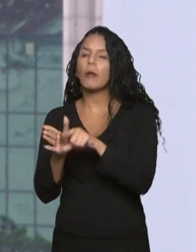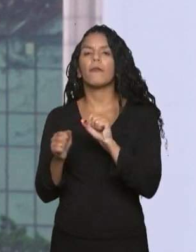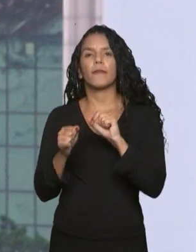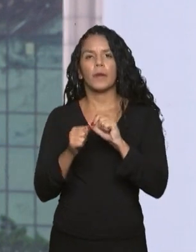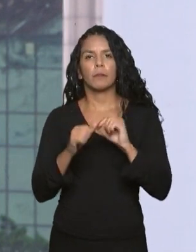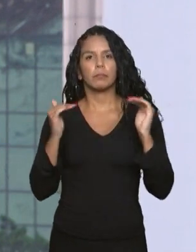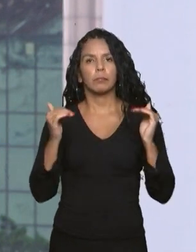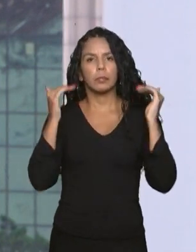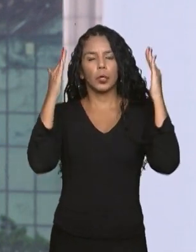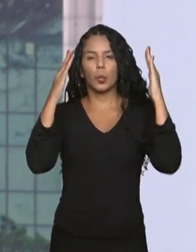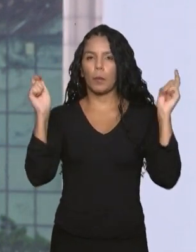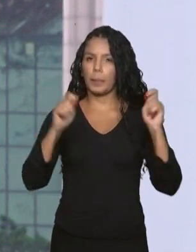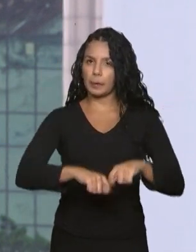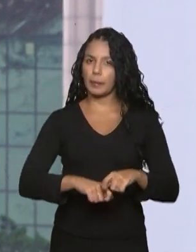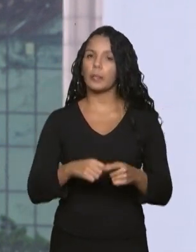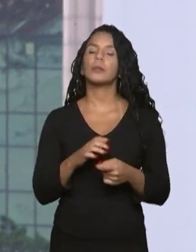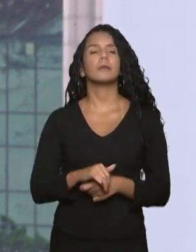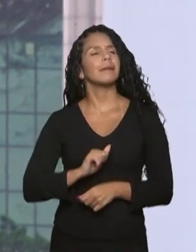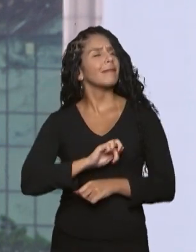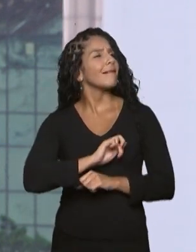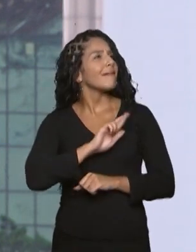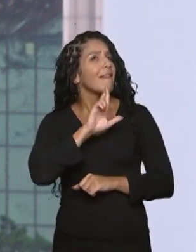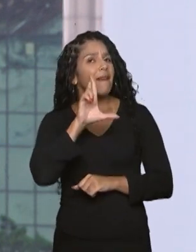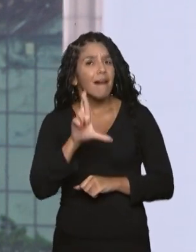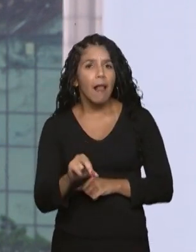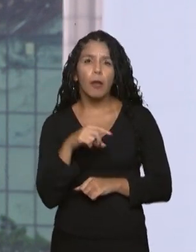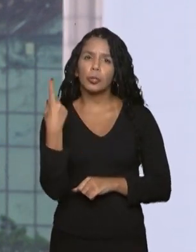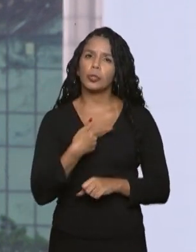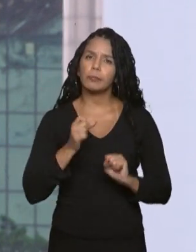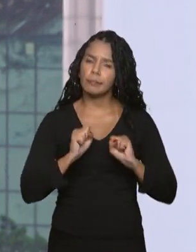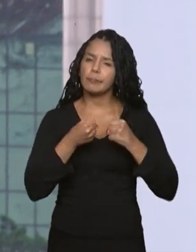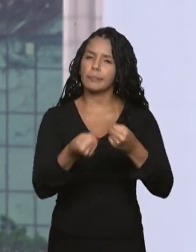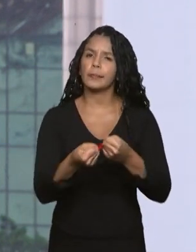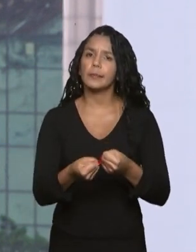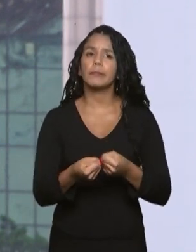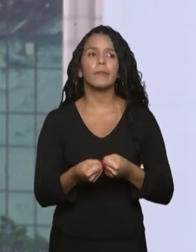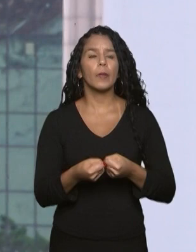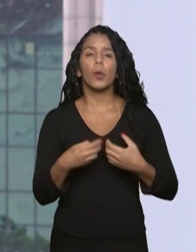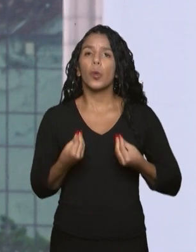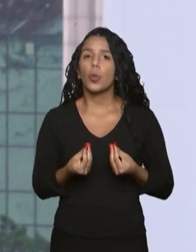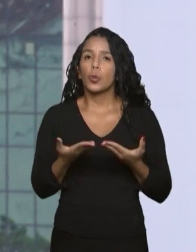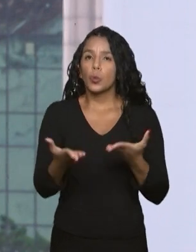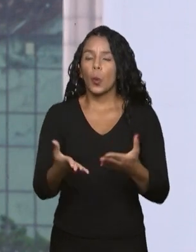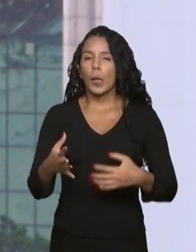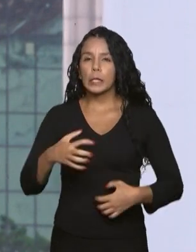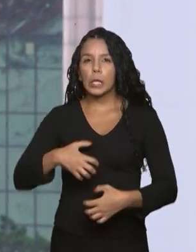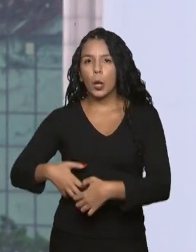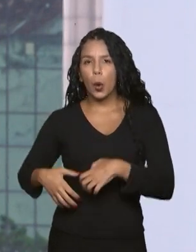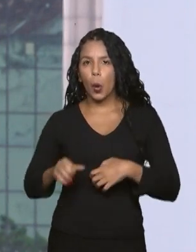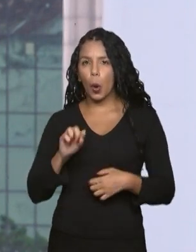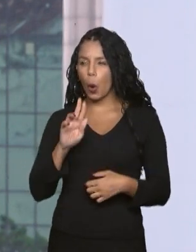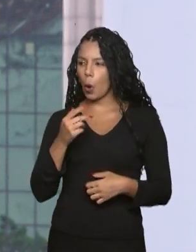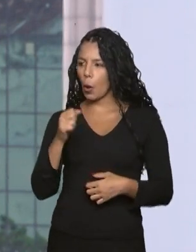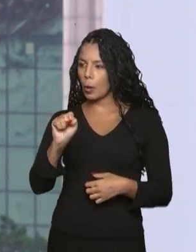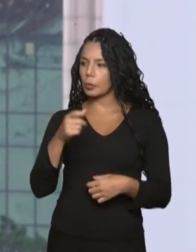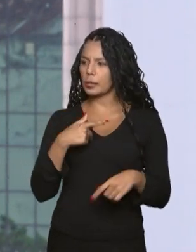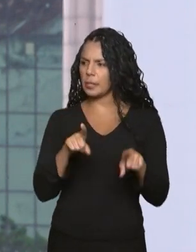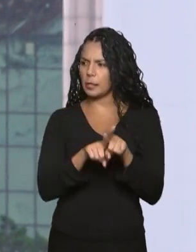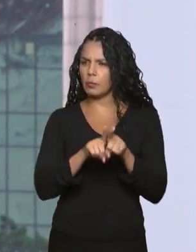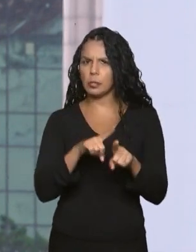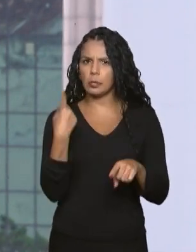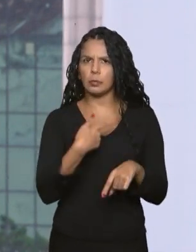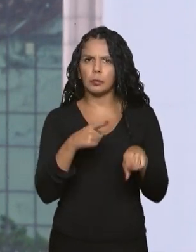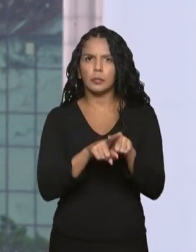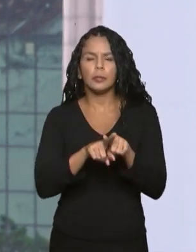feitas pelas autoridades competentes e, notadamente, defendemos a doação de órgãos e que o sistema de transplantes não